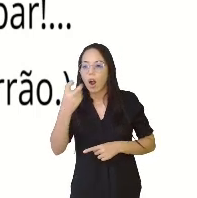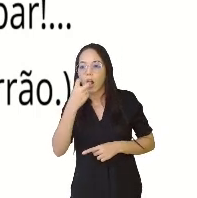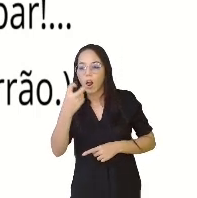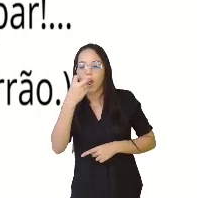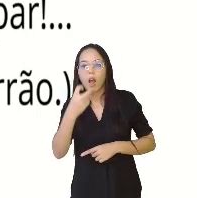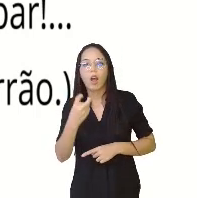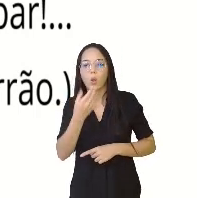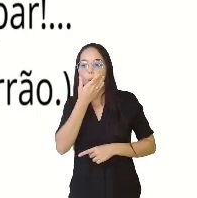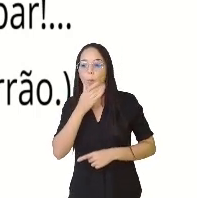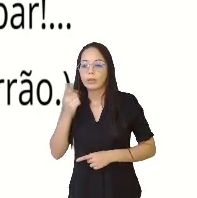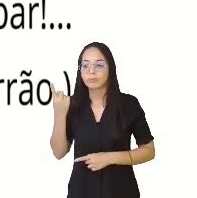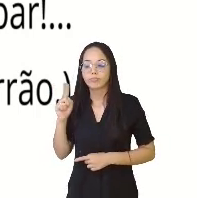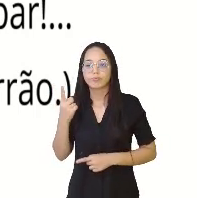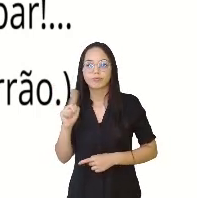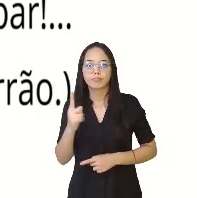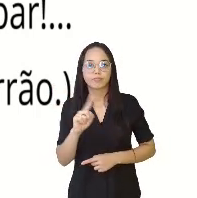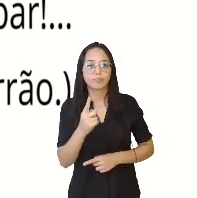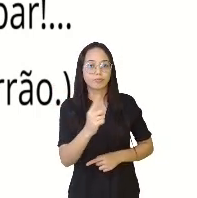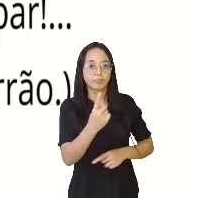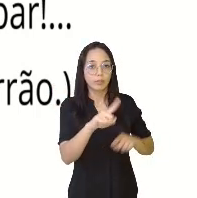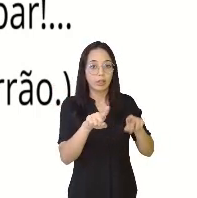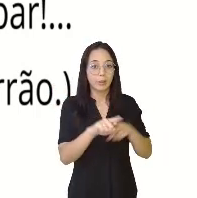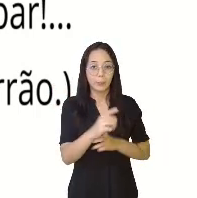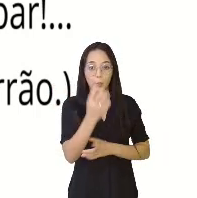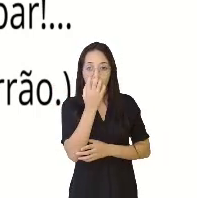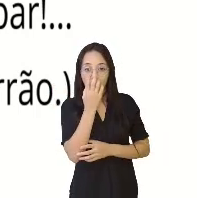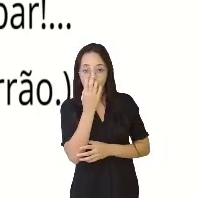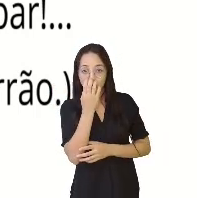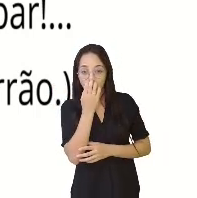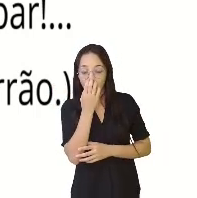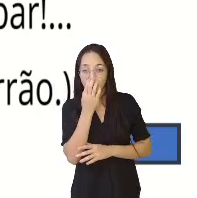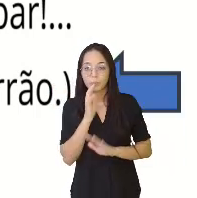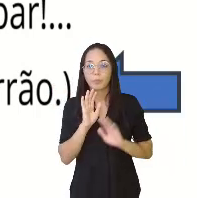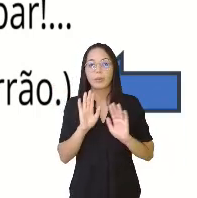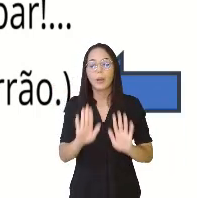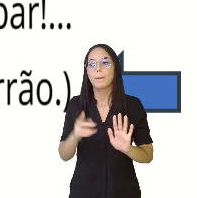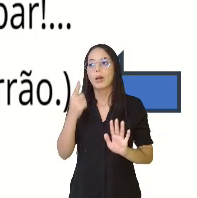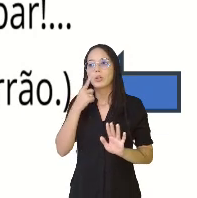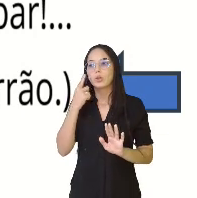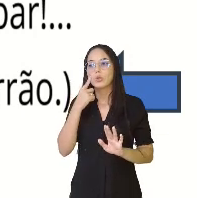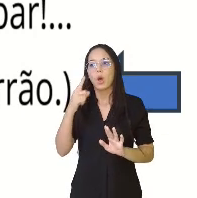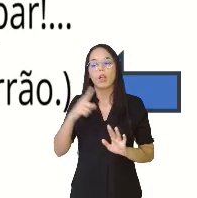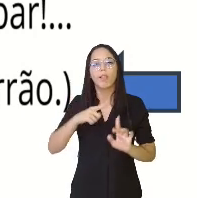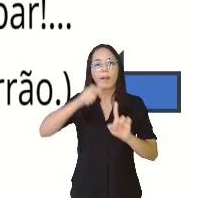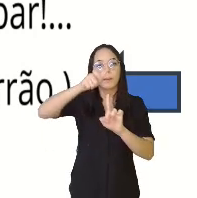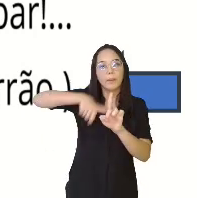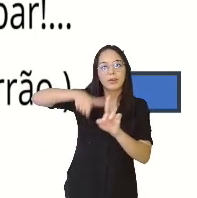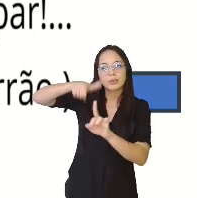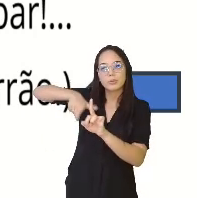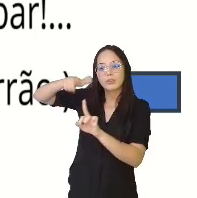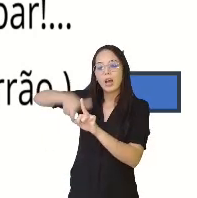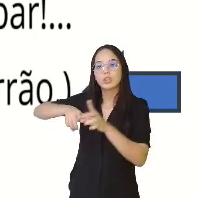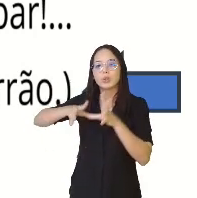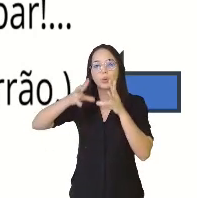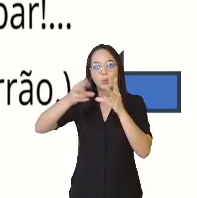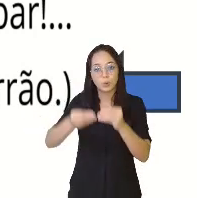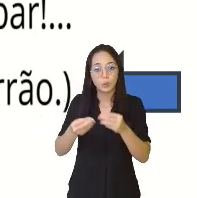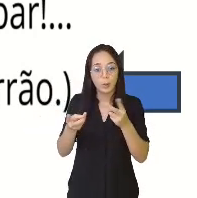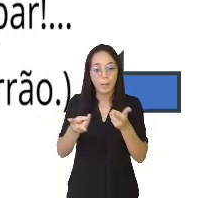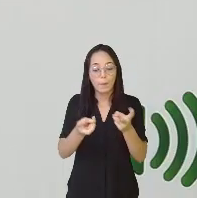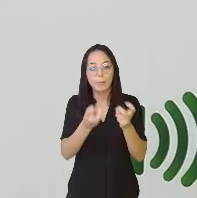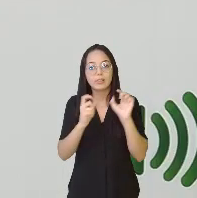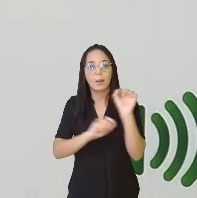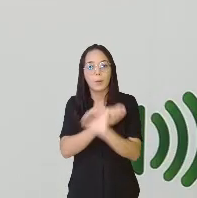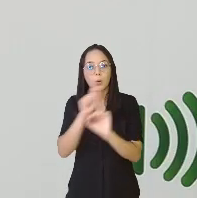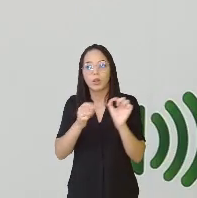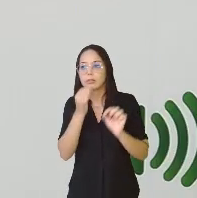aparece Gaspar, um enorme cachorrão. Então, observe, tá aí ó, circulado as personagens, as rubricas. Então, observe que aí